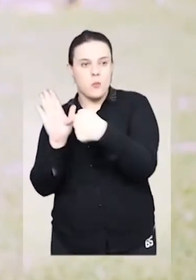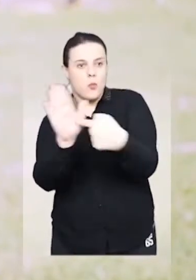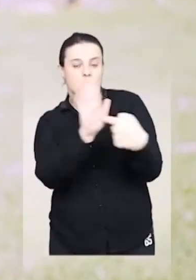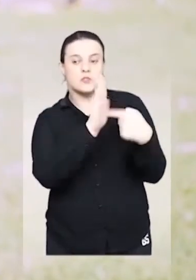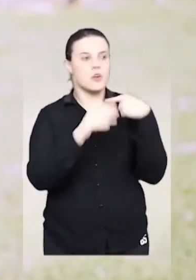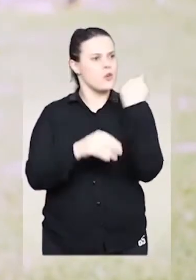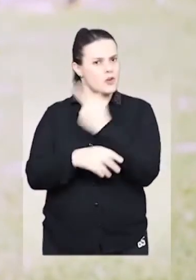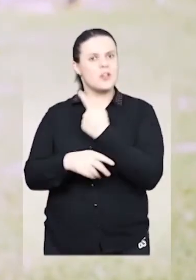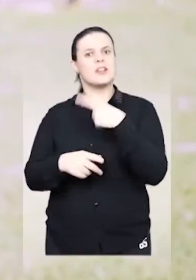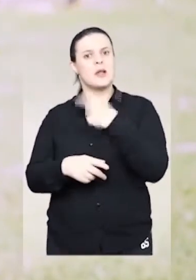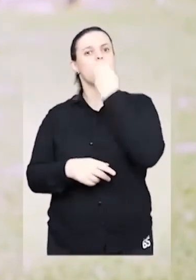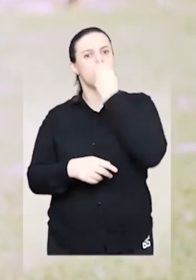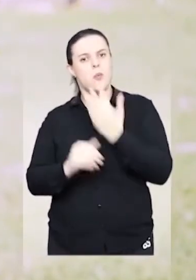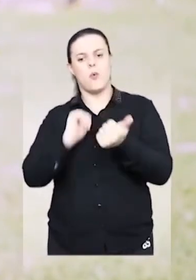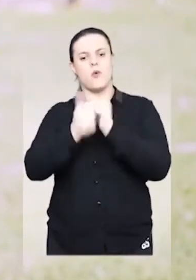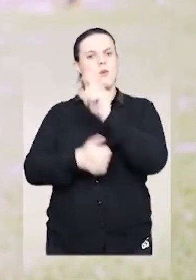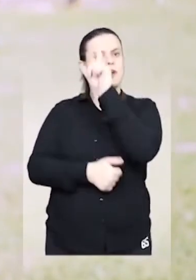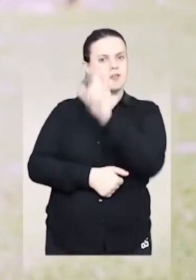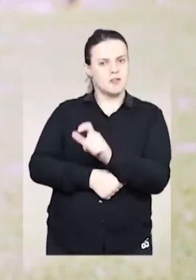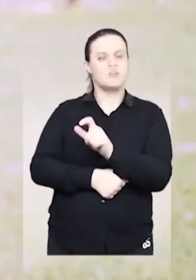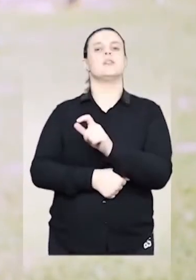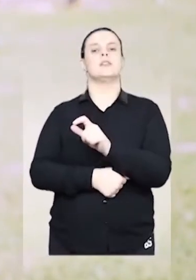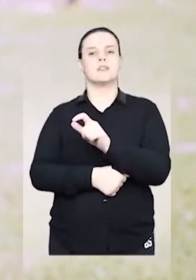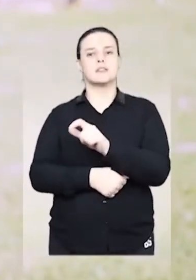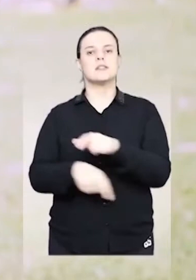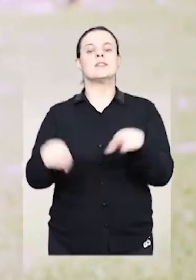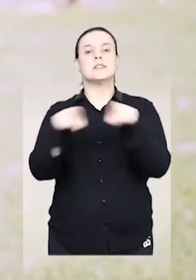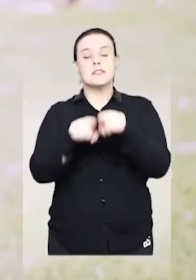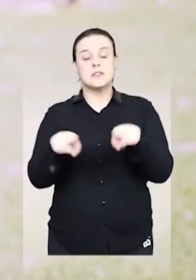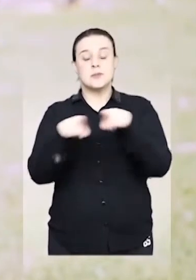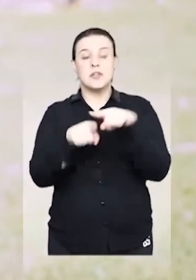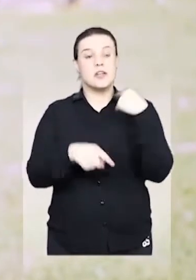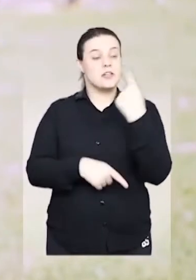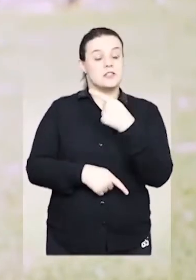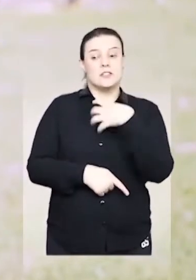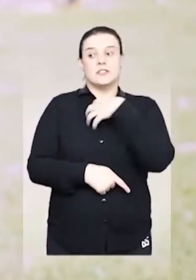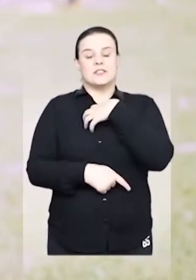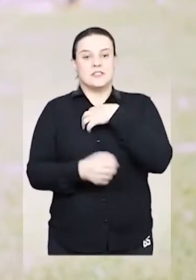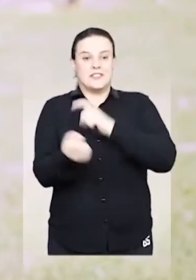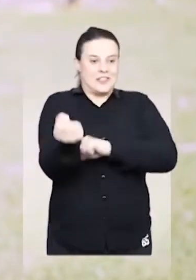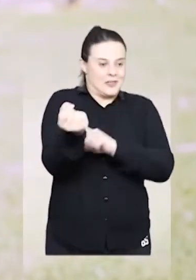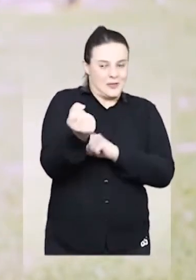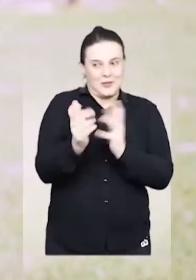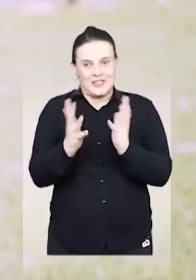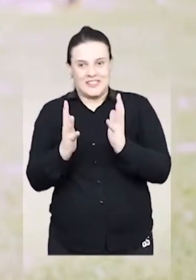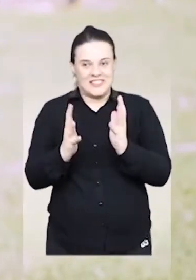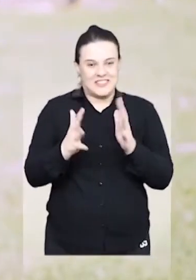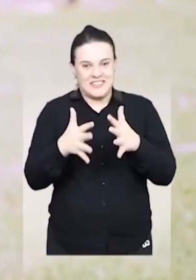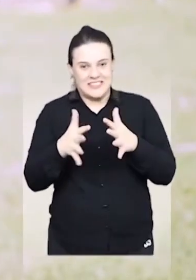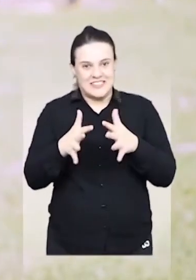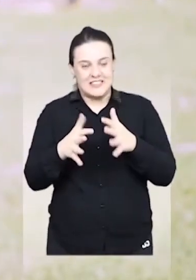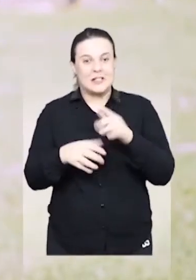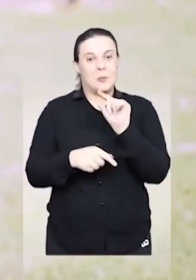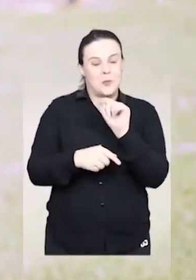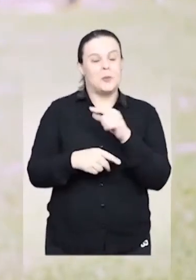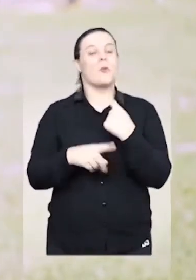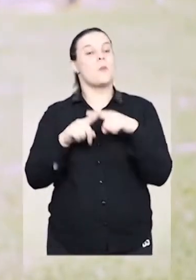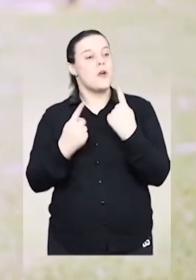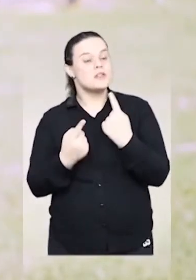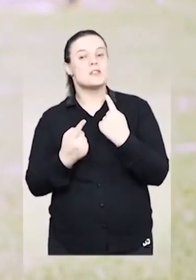que nós temos bons atletas, e a gente ficou até um pouco nervoso quanto a isso,